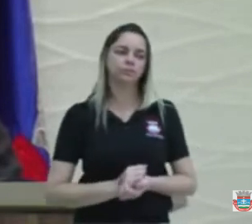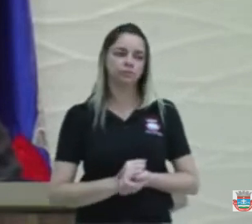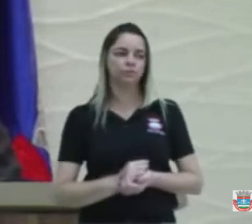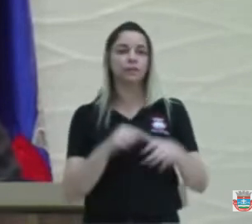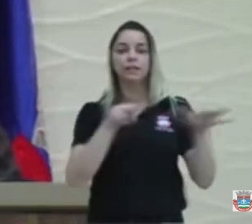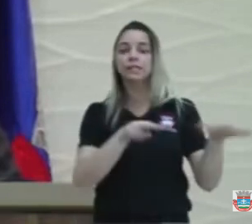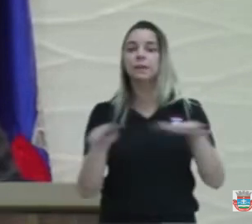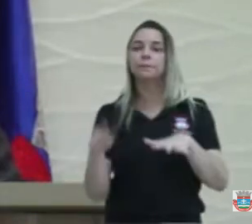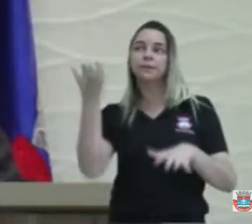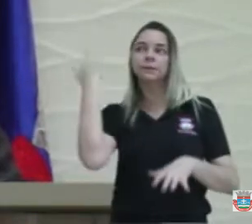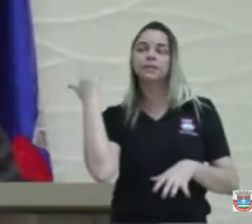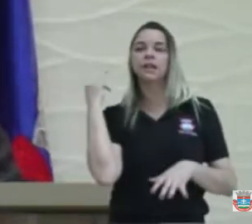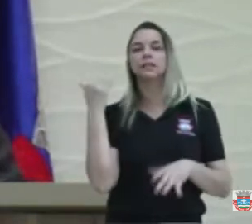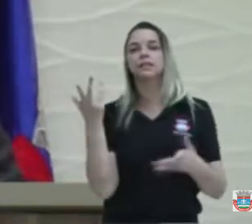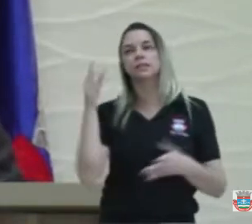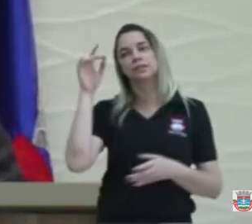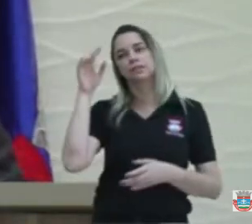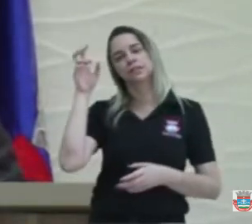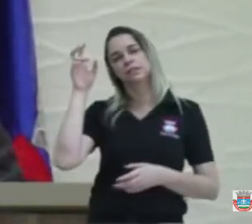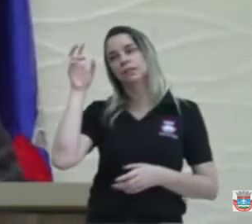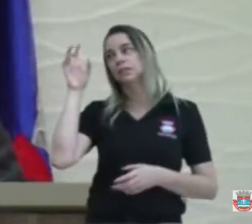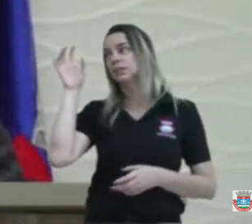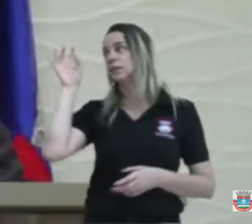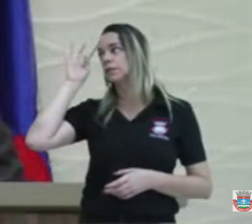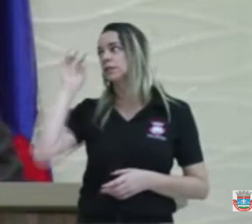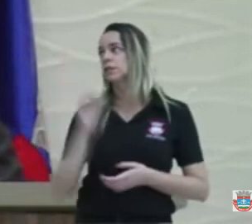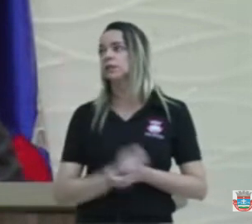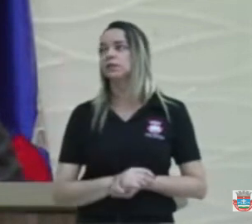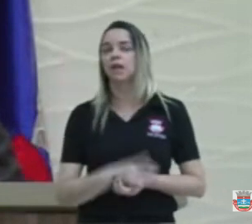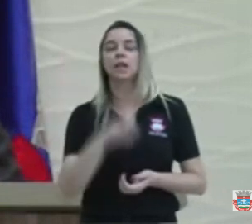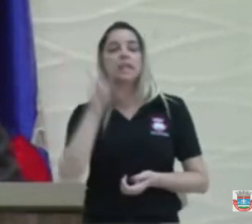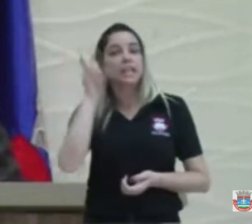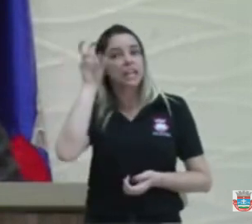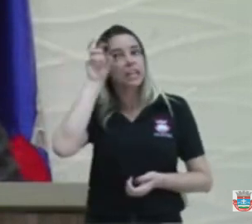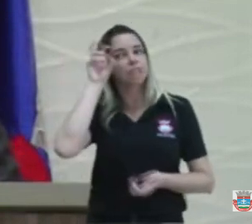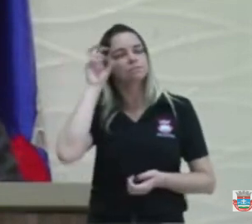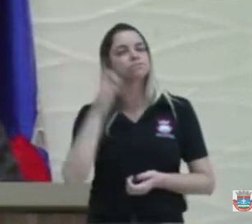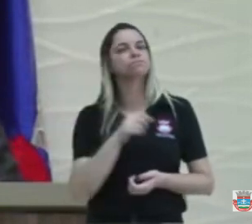Na última quinta-feira da semana passada, teve um encontro